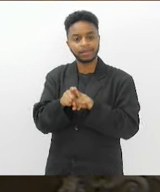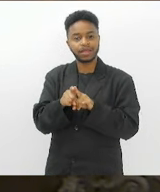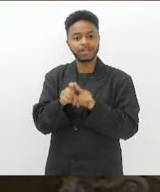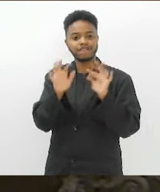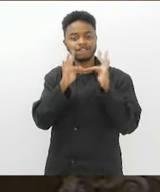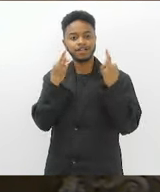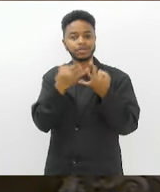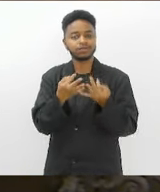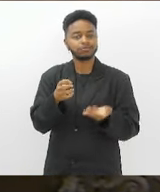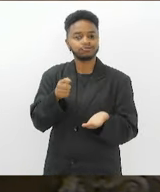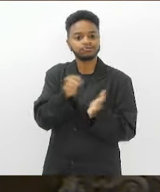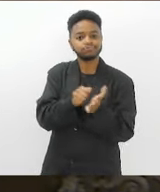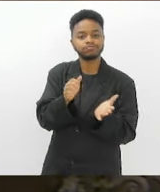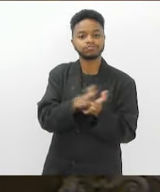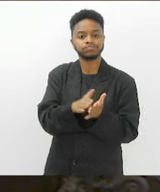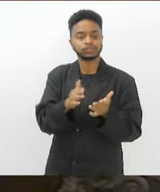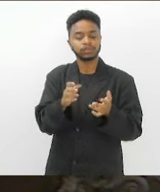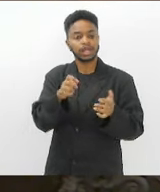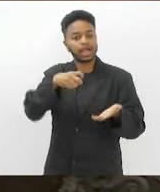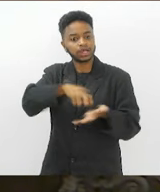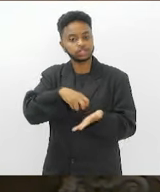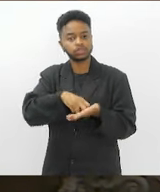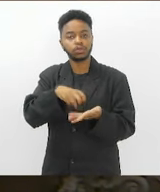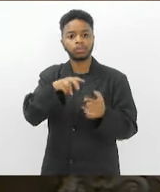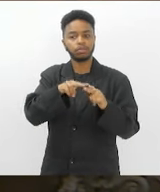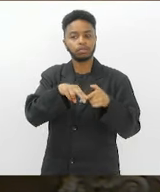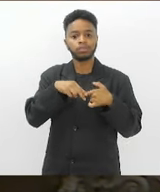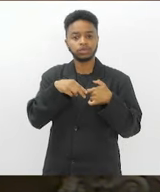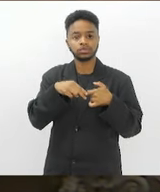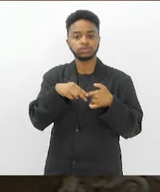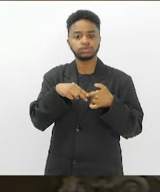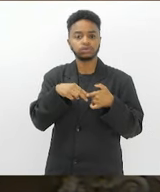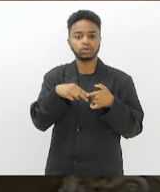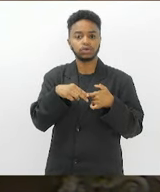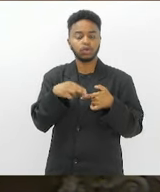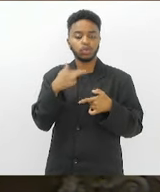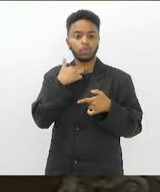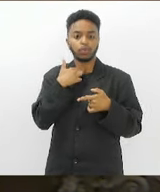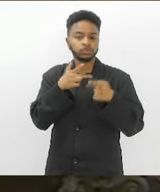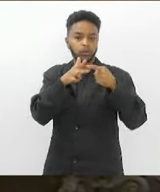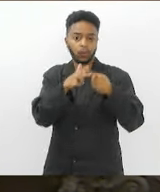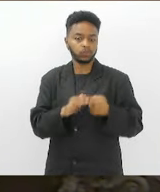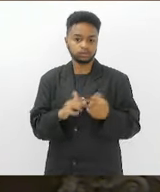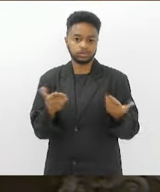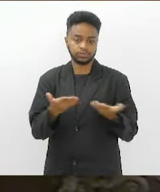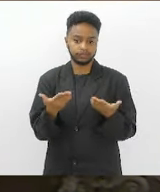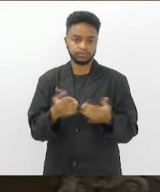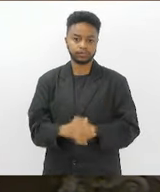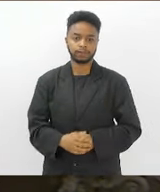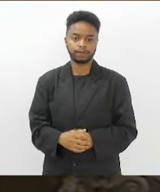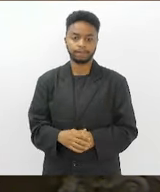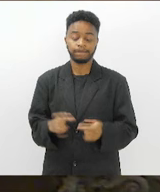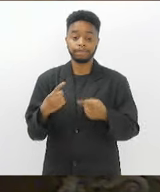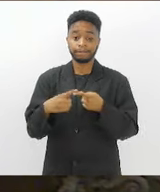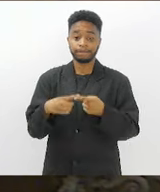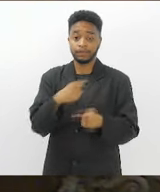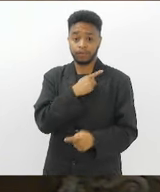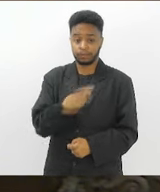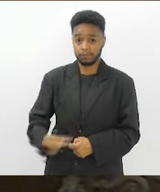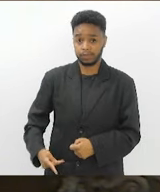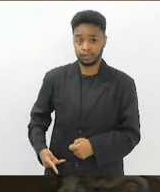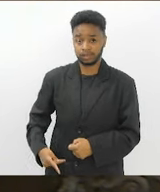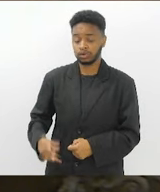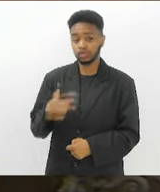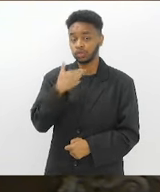o preço de nunca ter sido, que nunca pode ter sido reparado. O presidente da República não